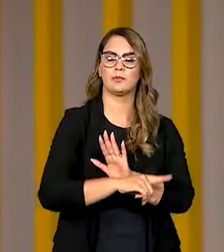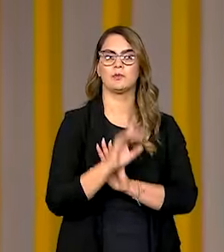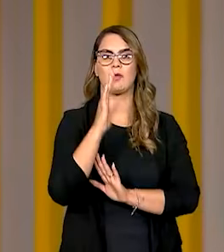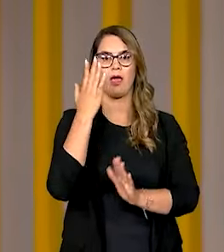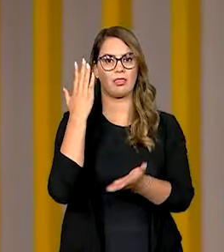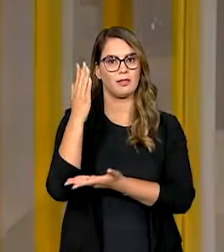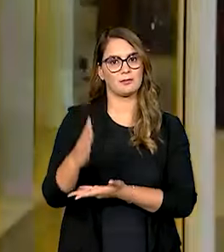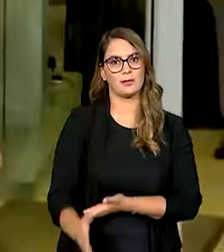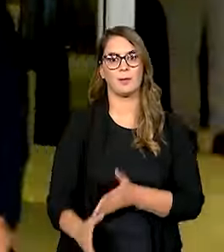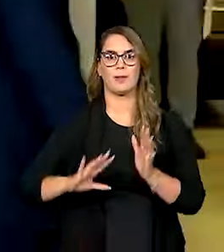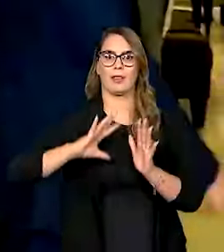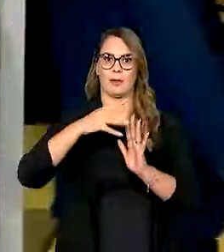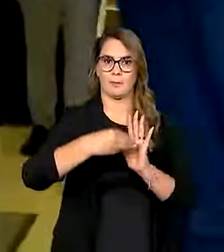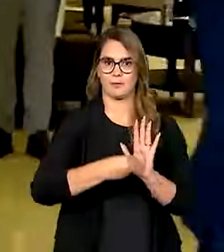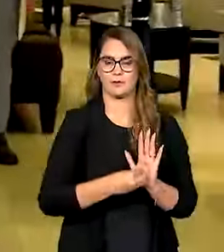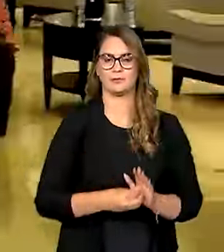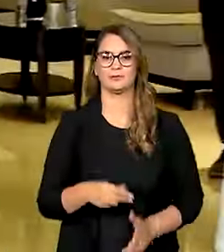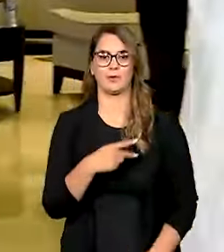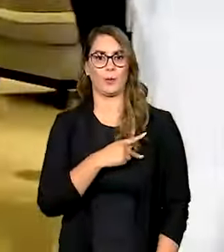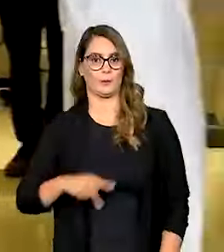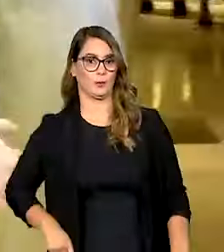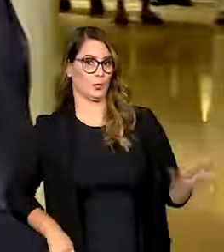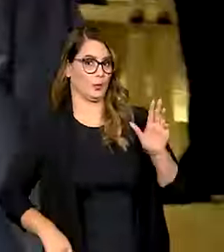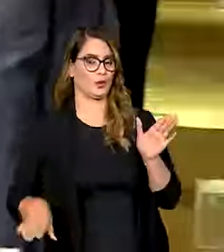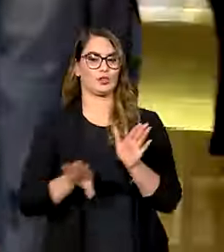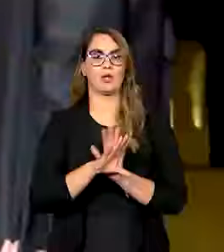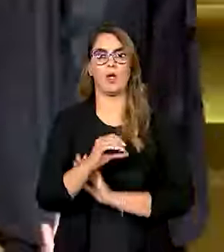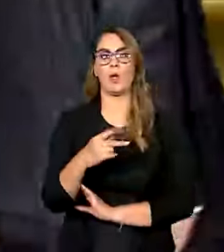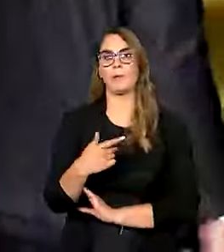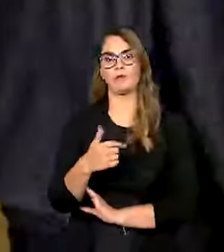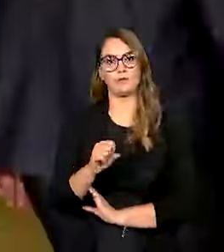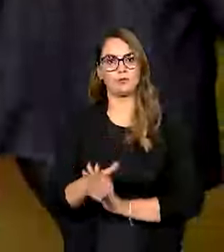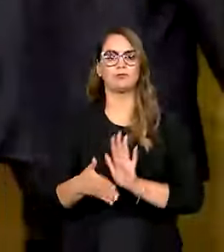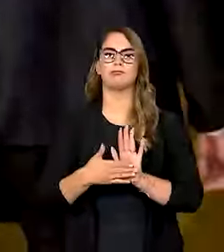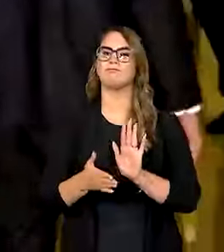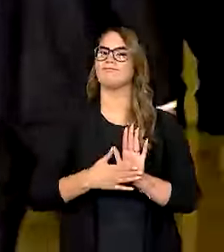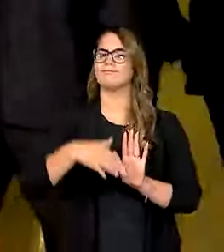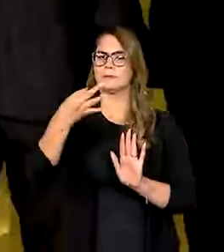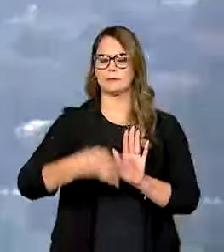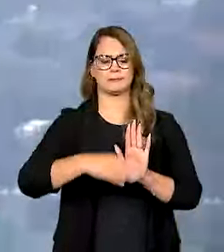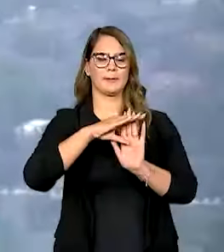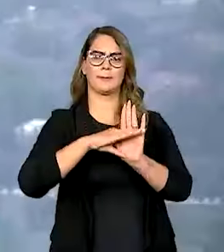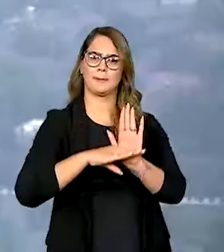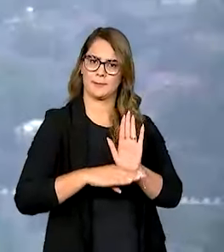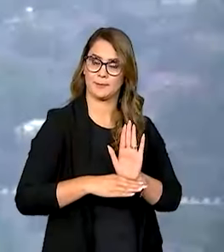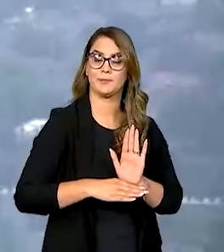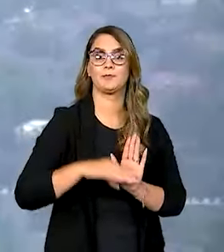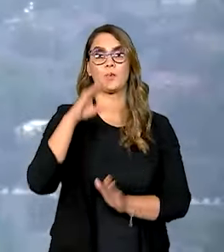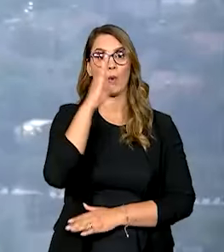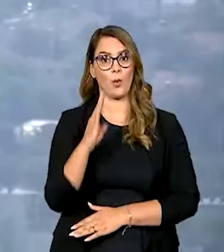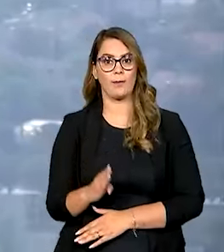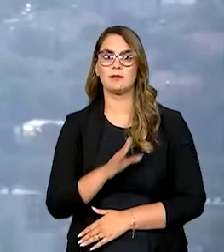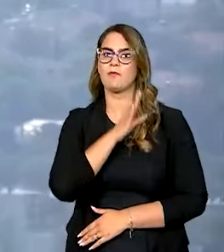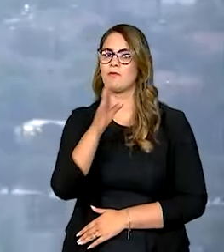na Amazônia o presidente Lula chega à cop 28 com propósitos bem definidos o Brasil vai